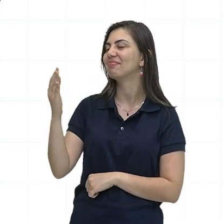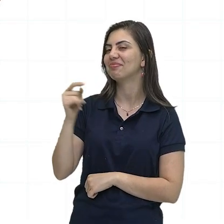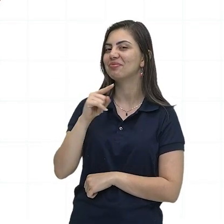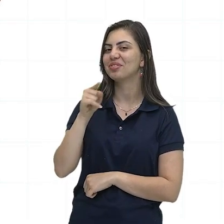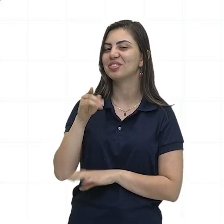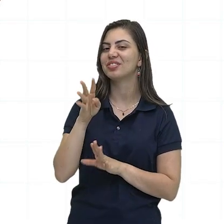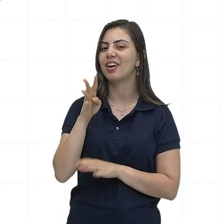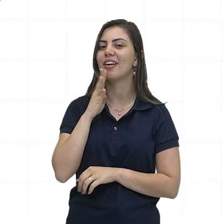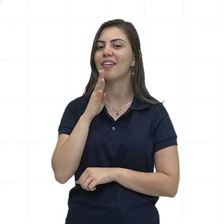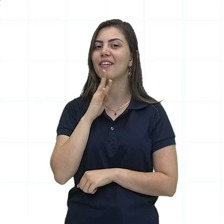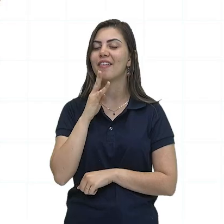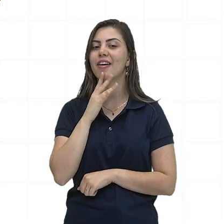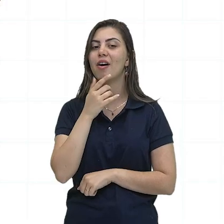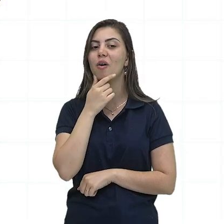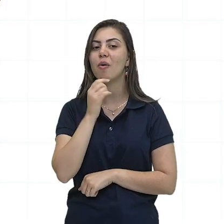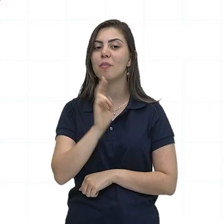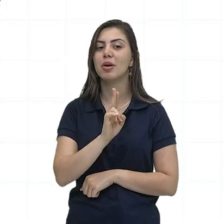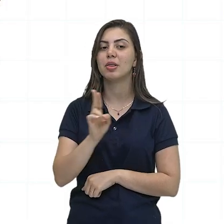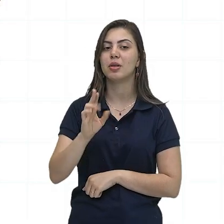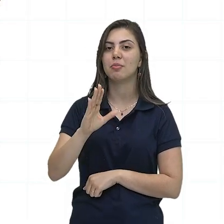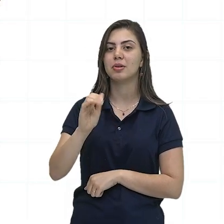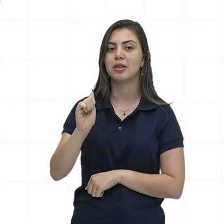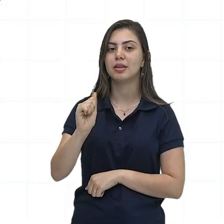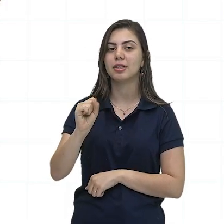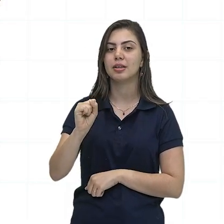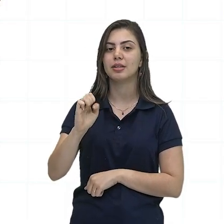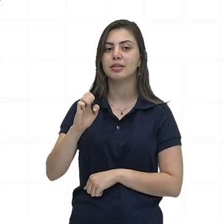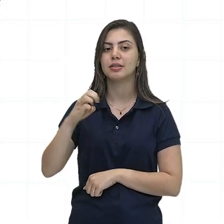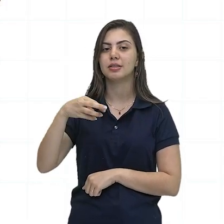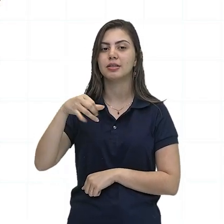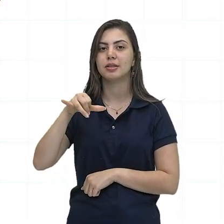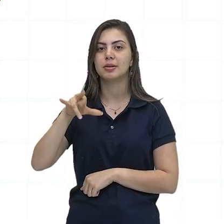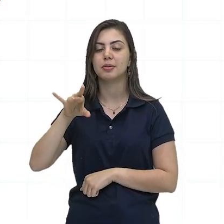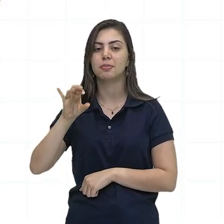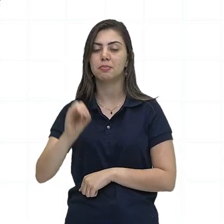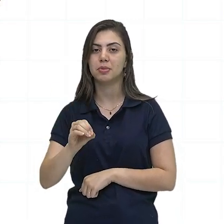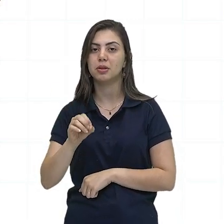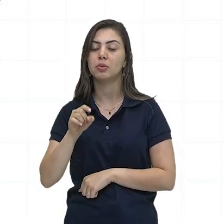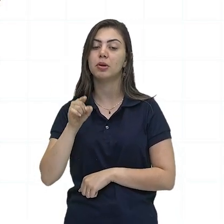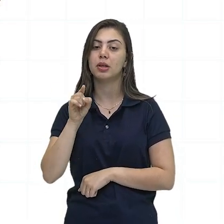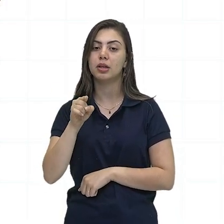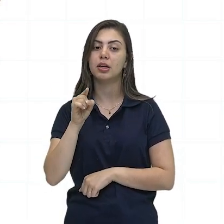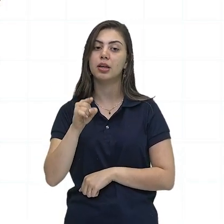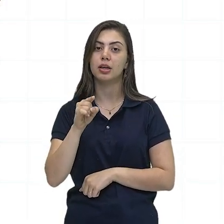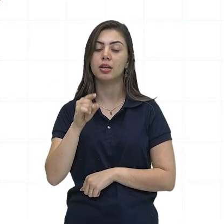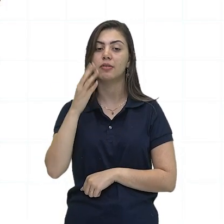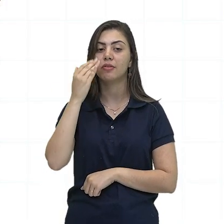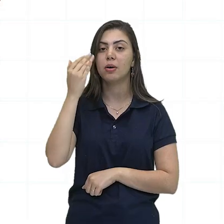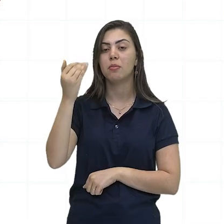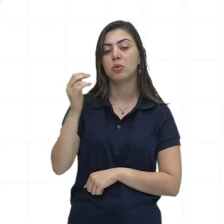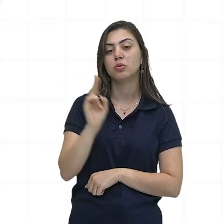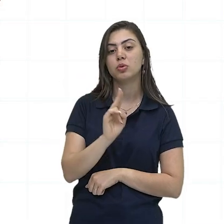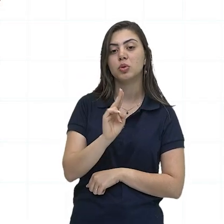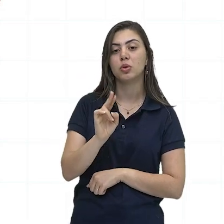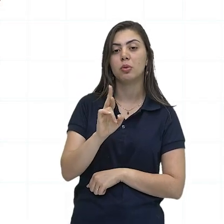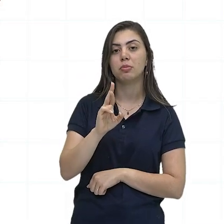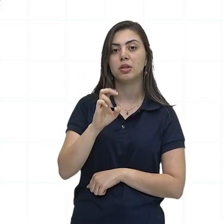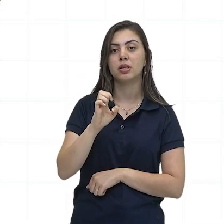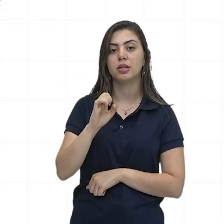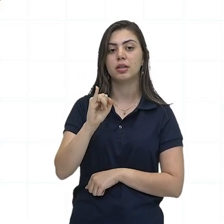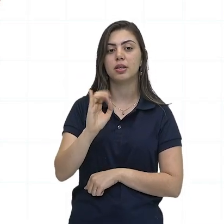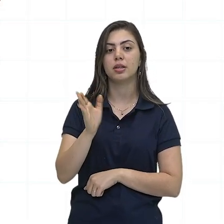sobre o Casimiro de Nascimento Martins, mais conhecido como Rei Zulu. Foi ele o lutador